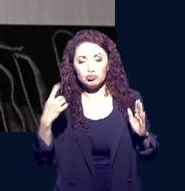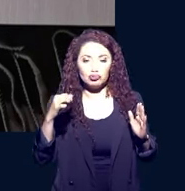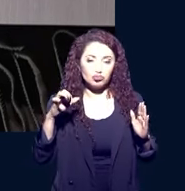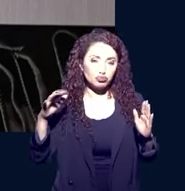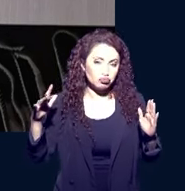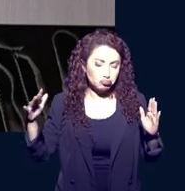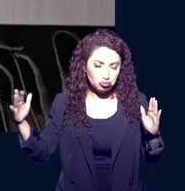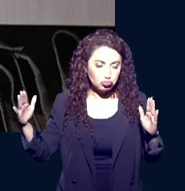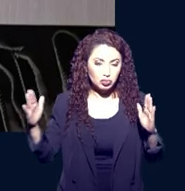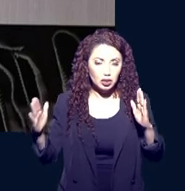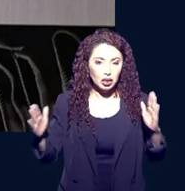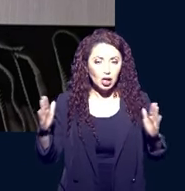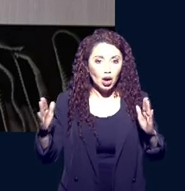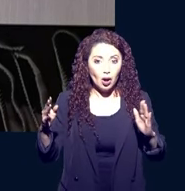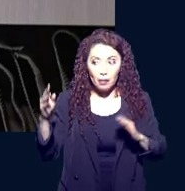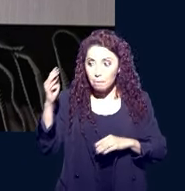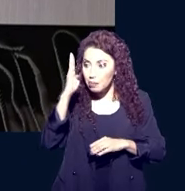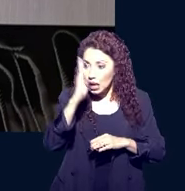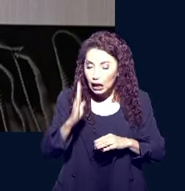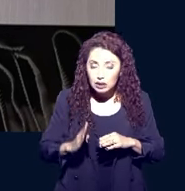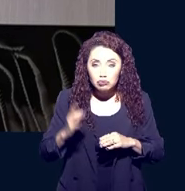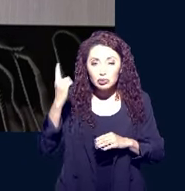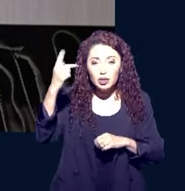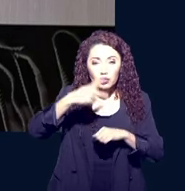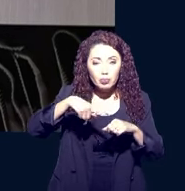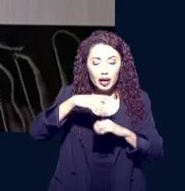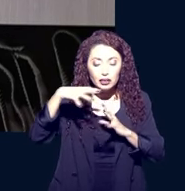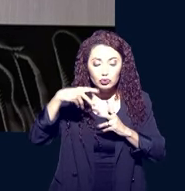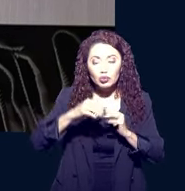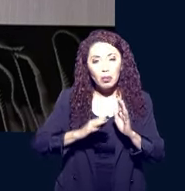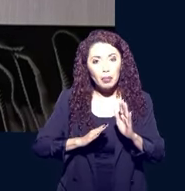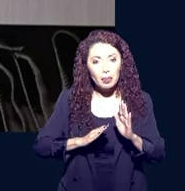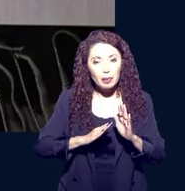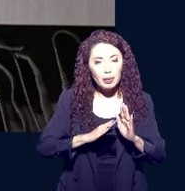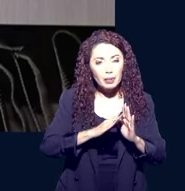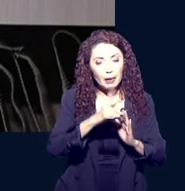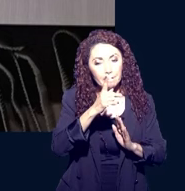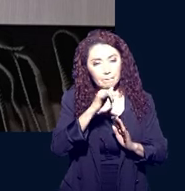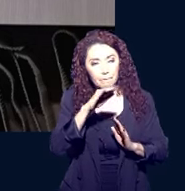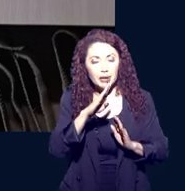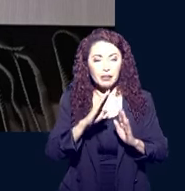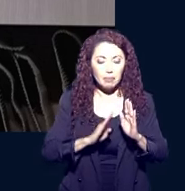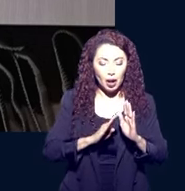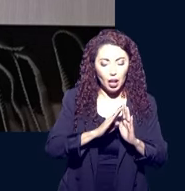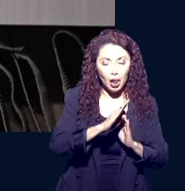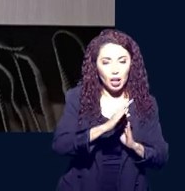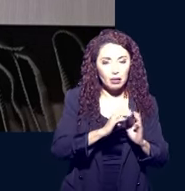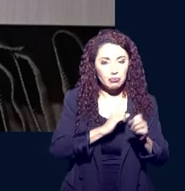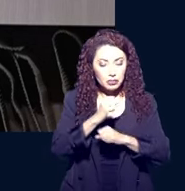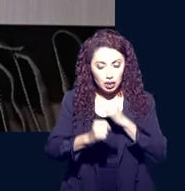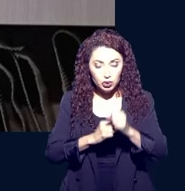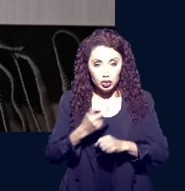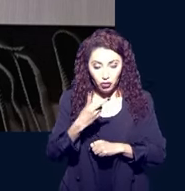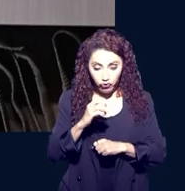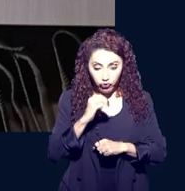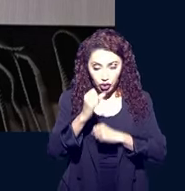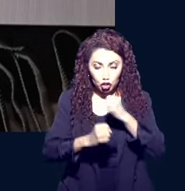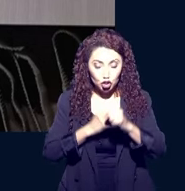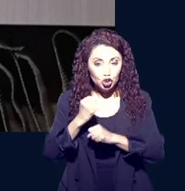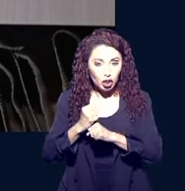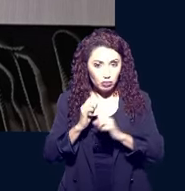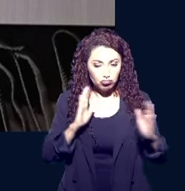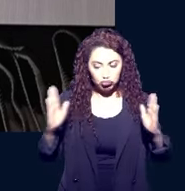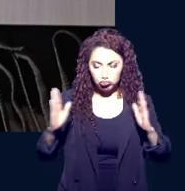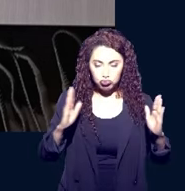média de 5.5% de crescimento do PIB ao longo dos anos nos últimos 20 anos esse crescimento caiu